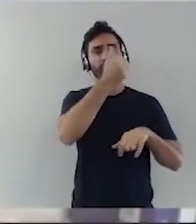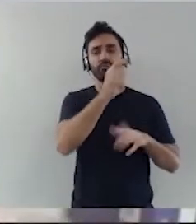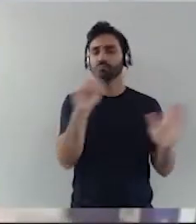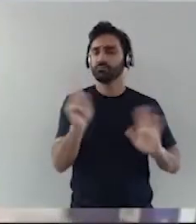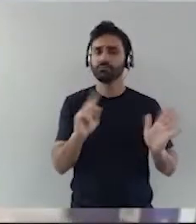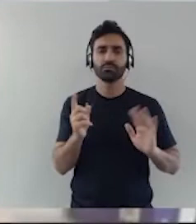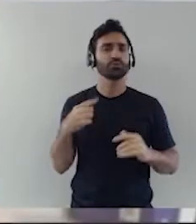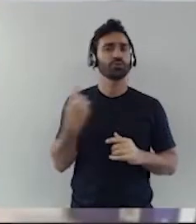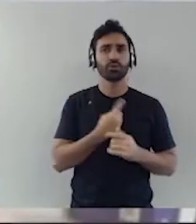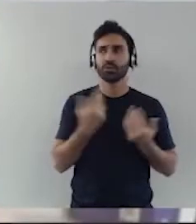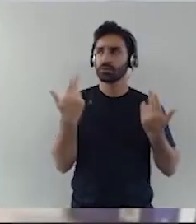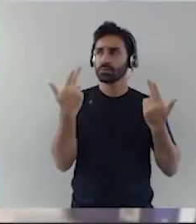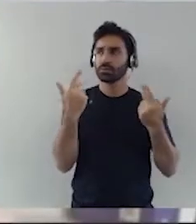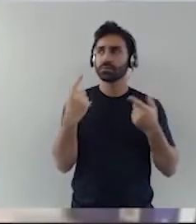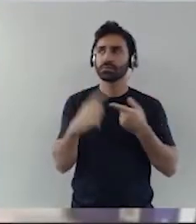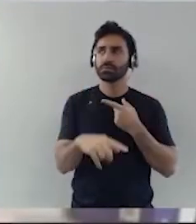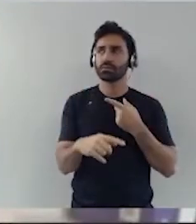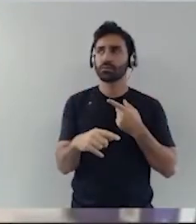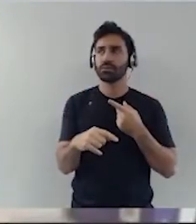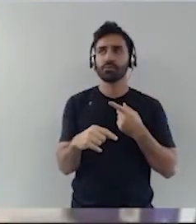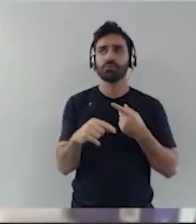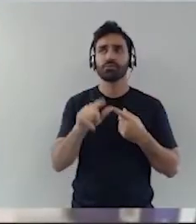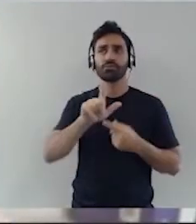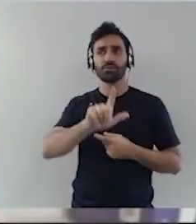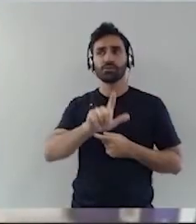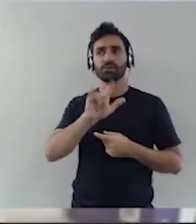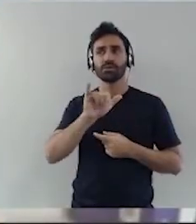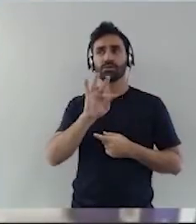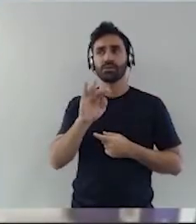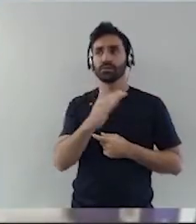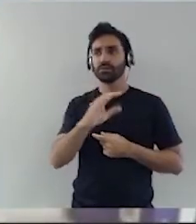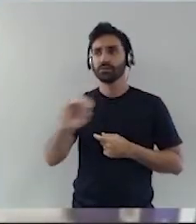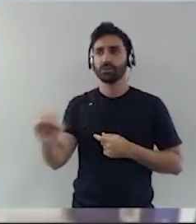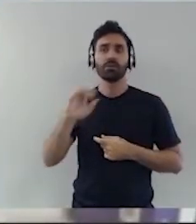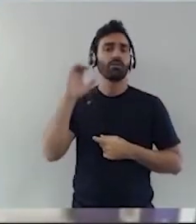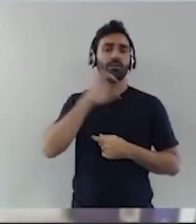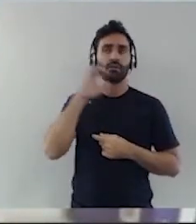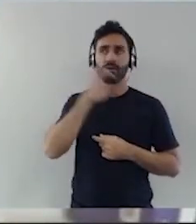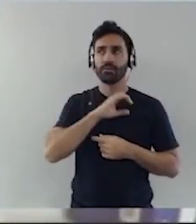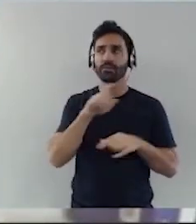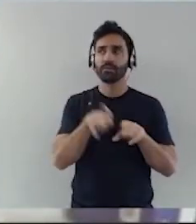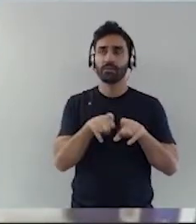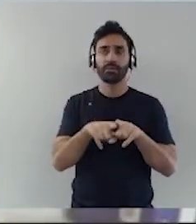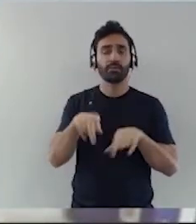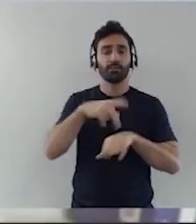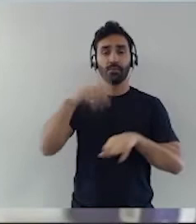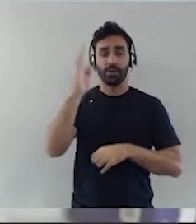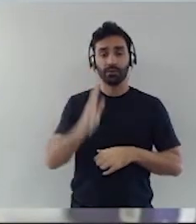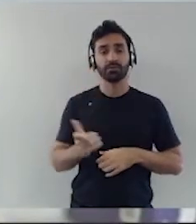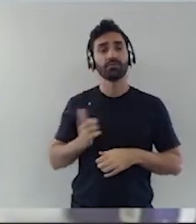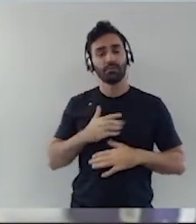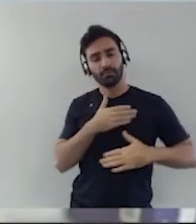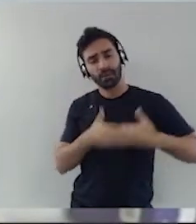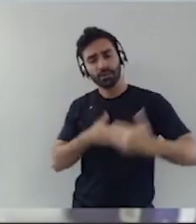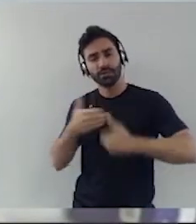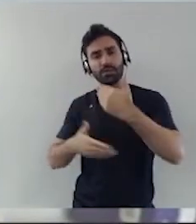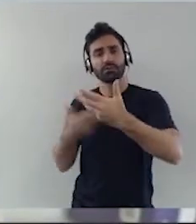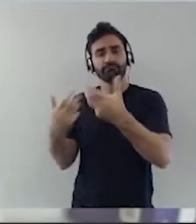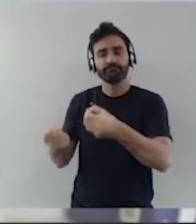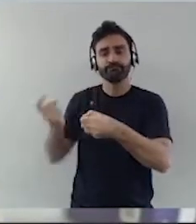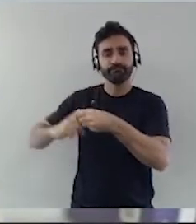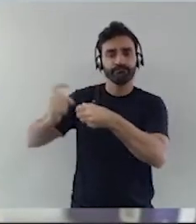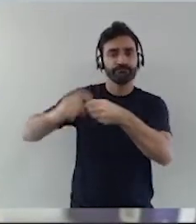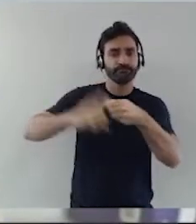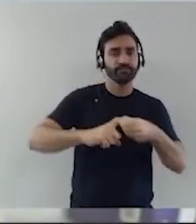uso da tecnologia da informação nas licitações, celeridade, né? Inclusive, o Brasil está em processo de adesão ao GPA,